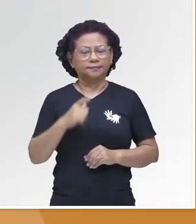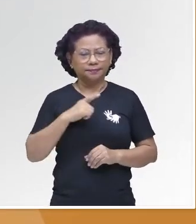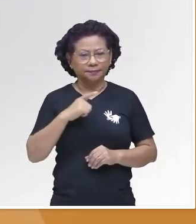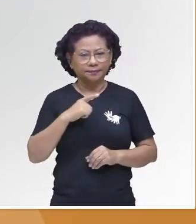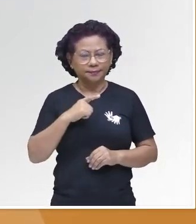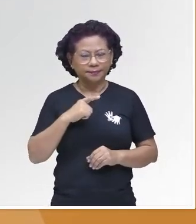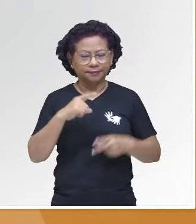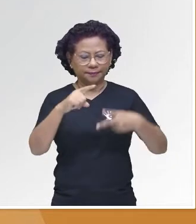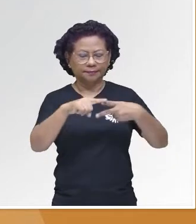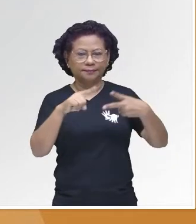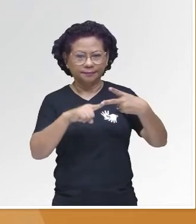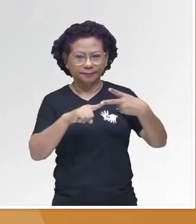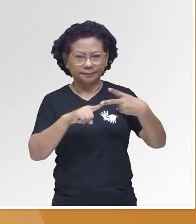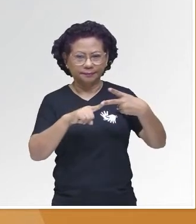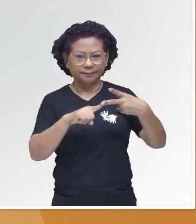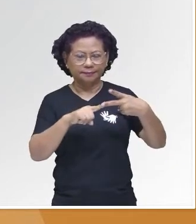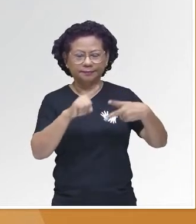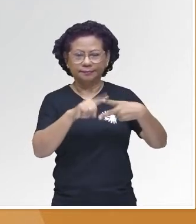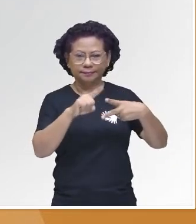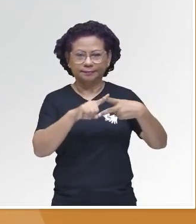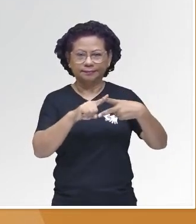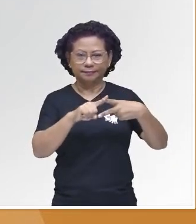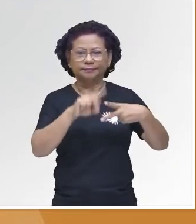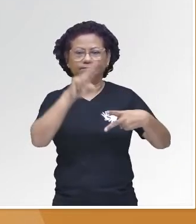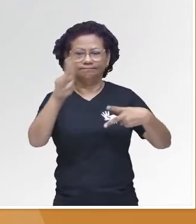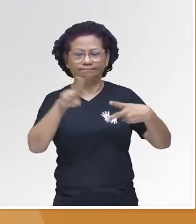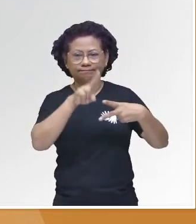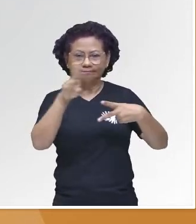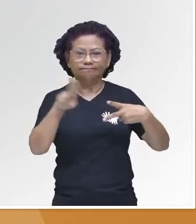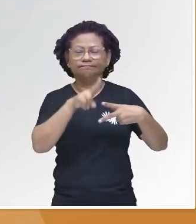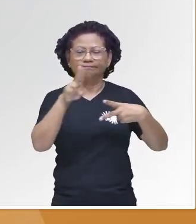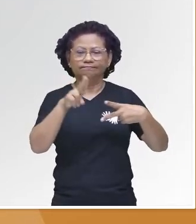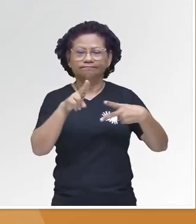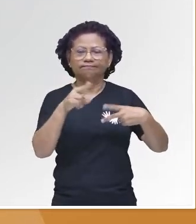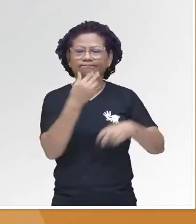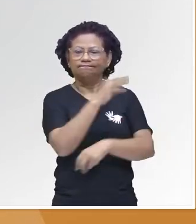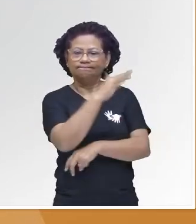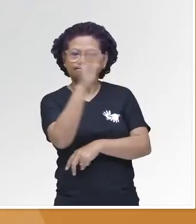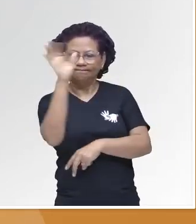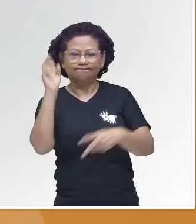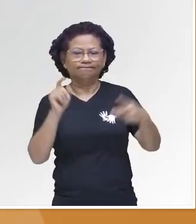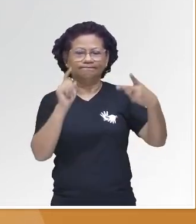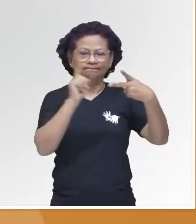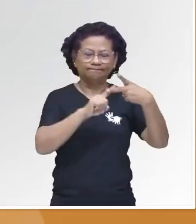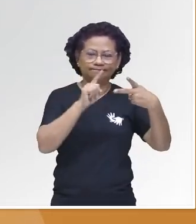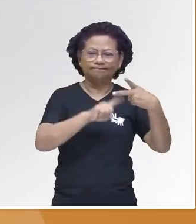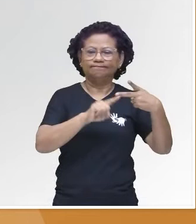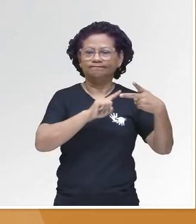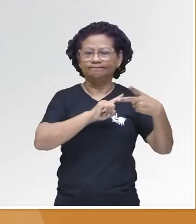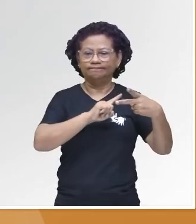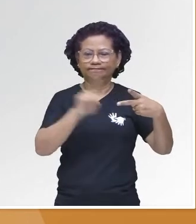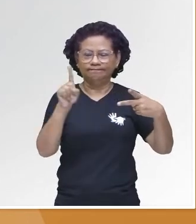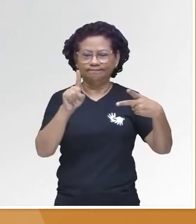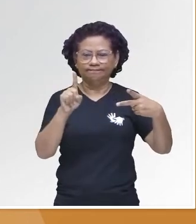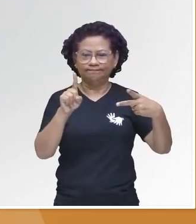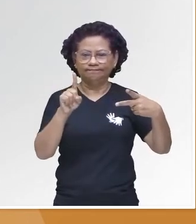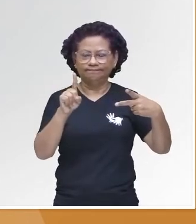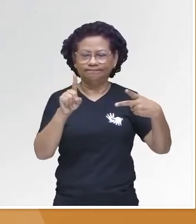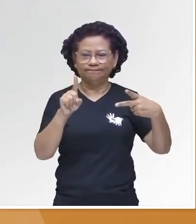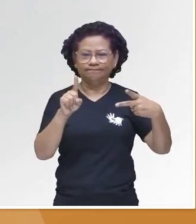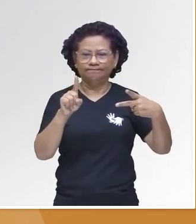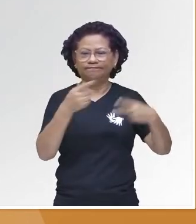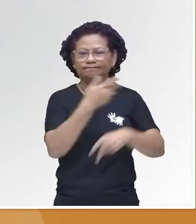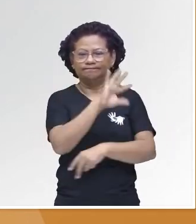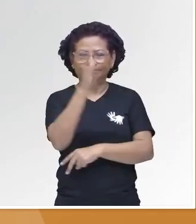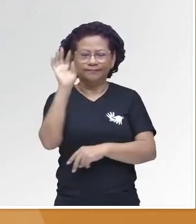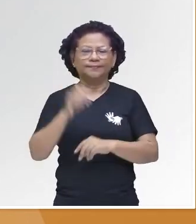as fontes renováveis, tá? Então, no decorrer da aula, a gente vai entender direitinho a diferença das